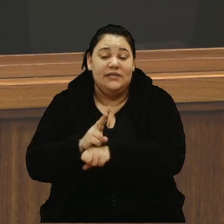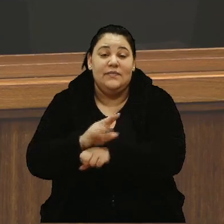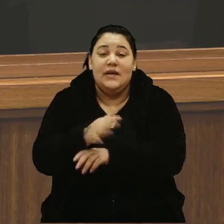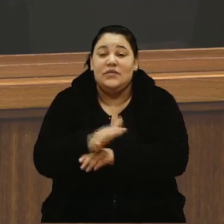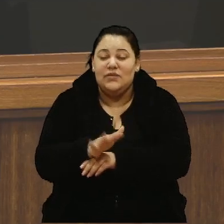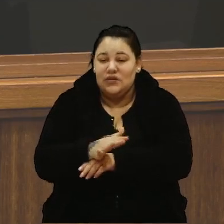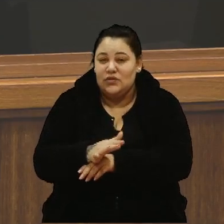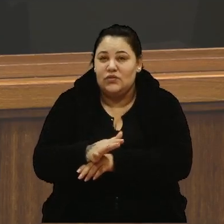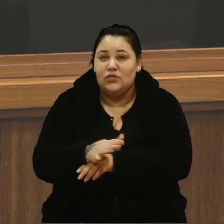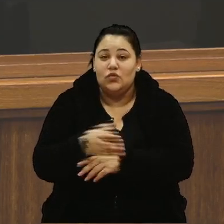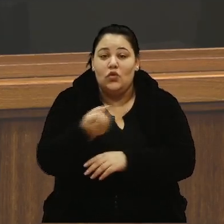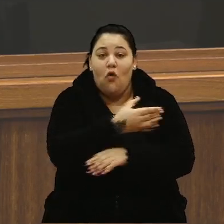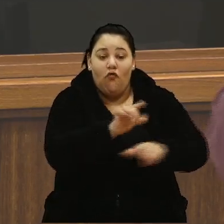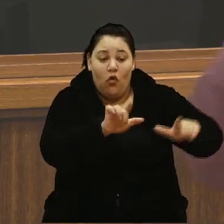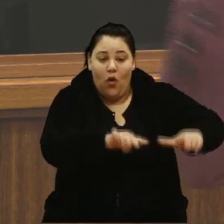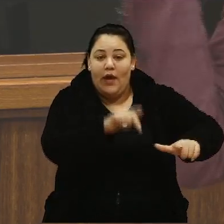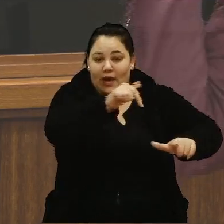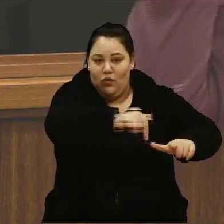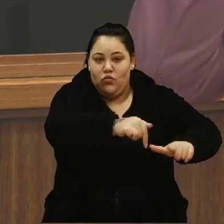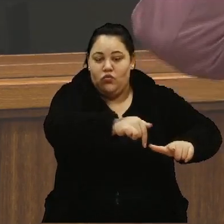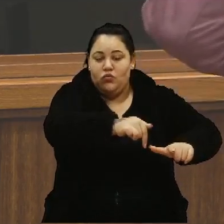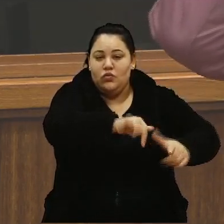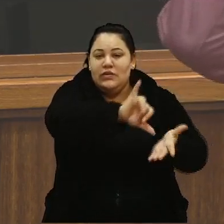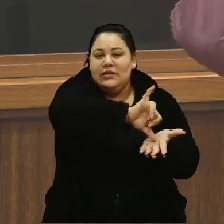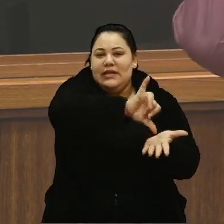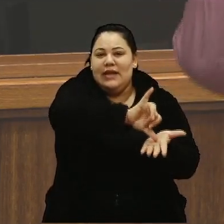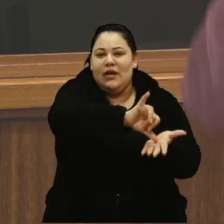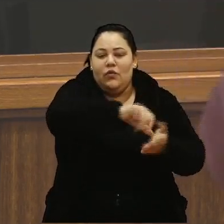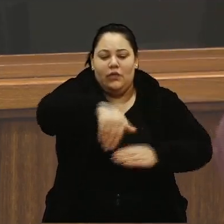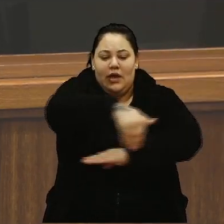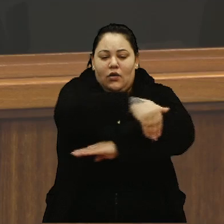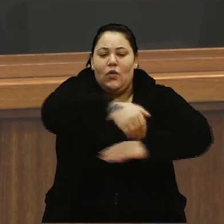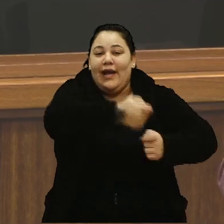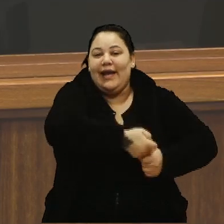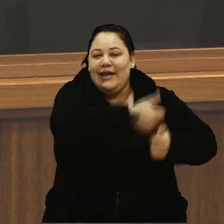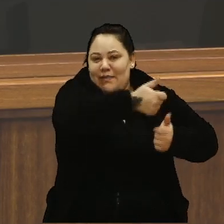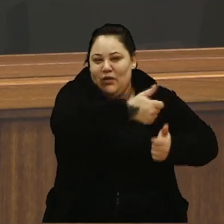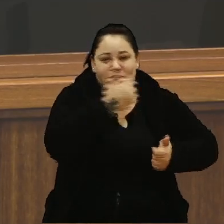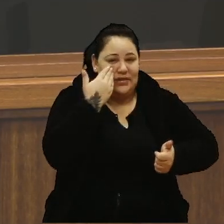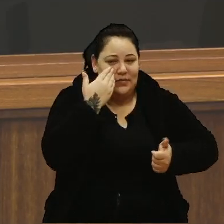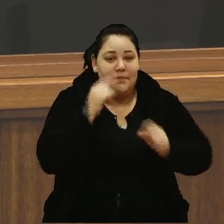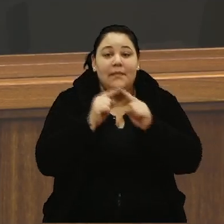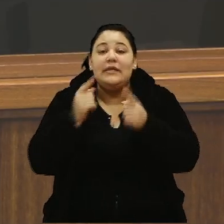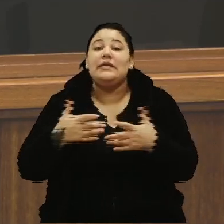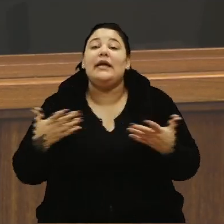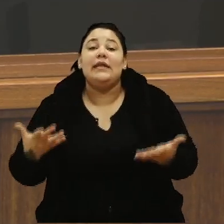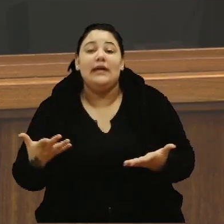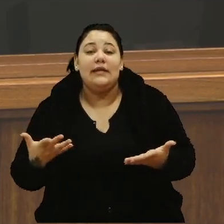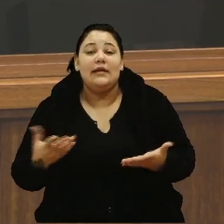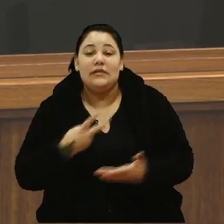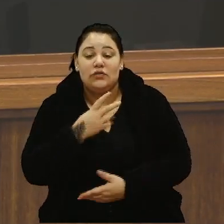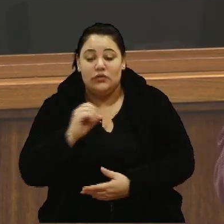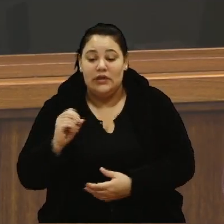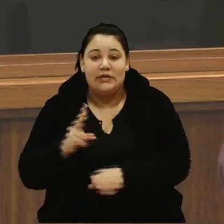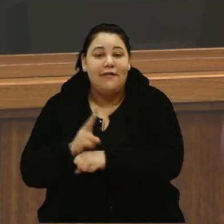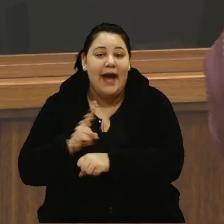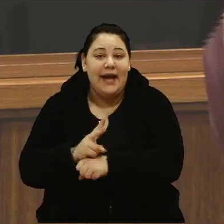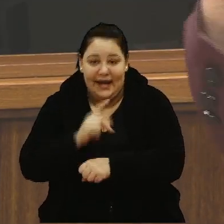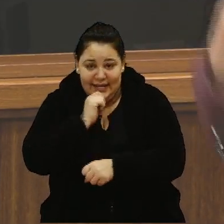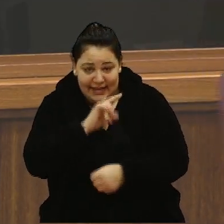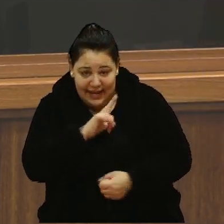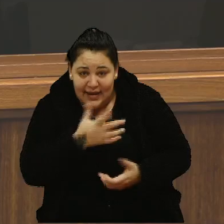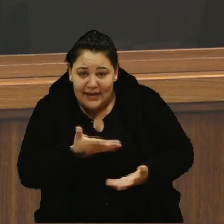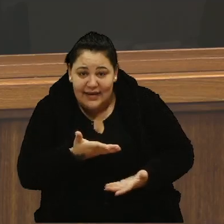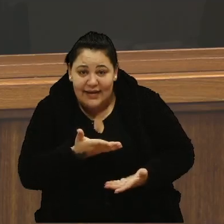novo núcleo ali na Garibaldi. Mas cadê essas 200 vagas? Elas estão sendo,